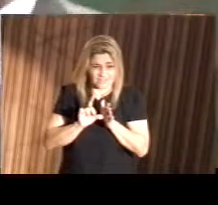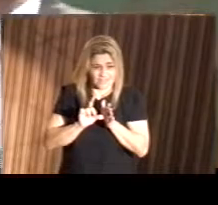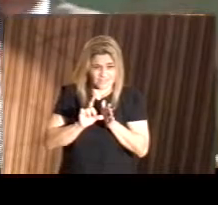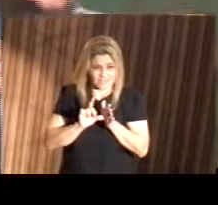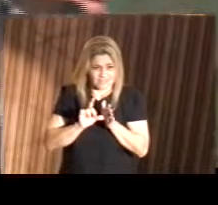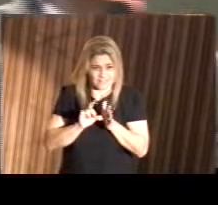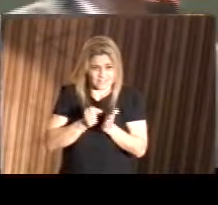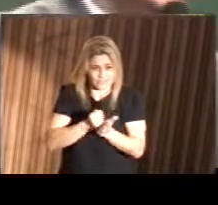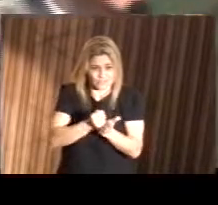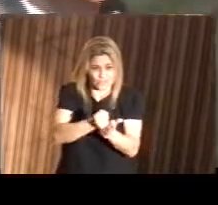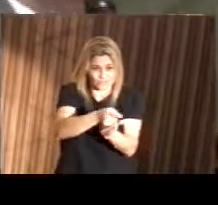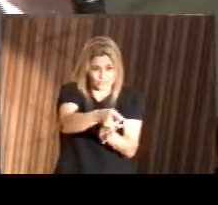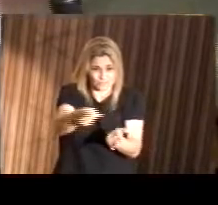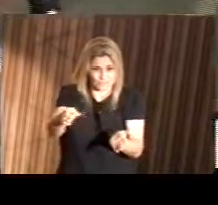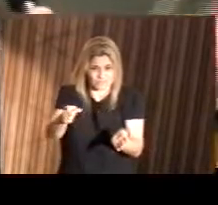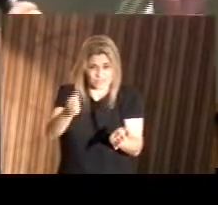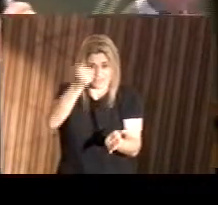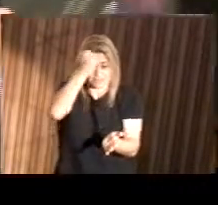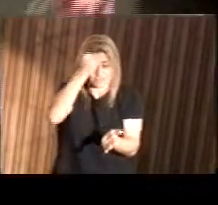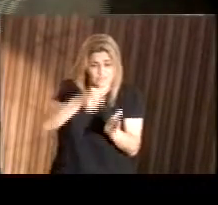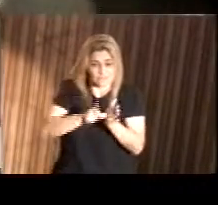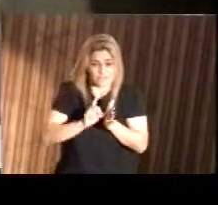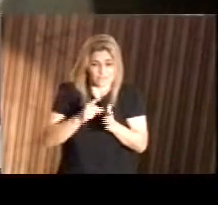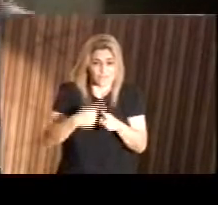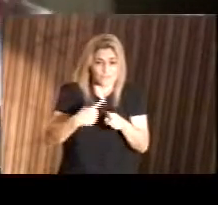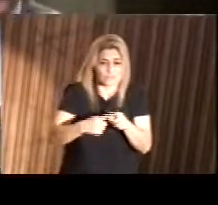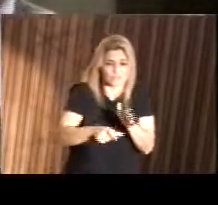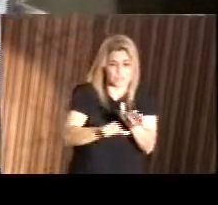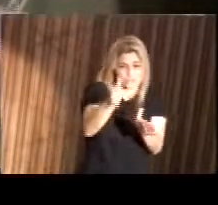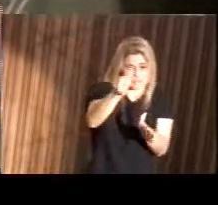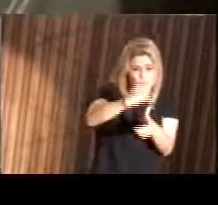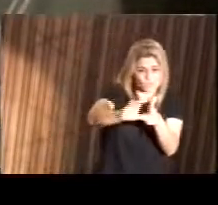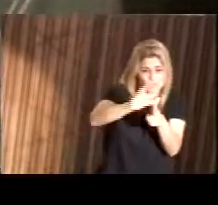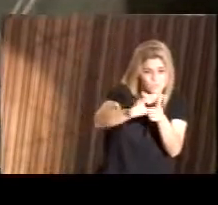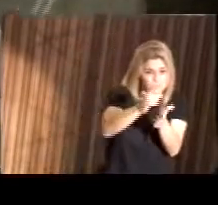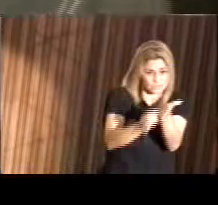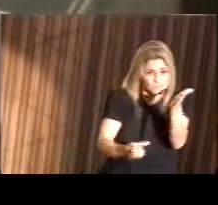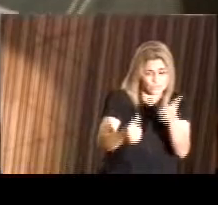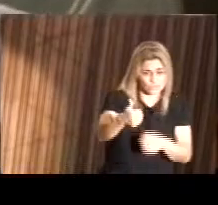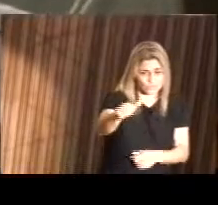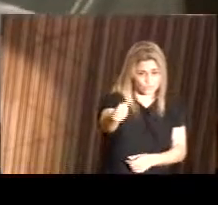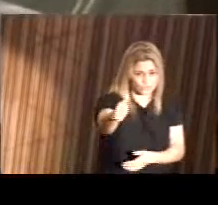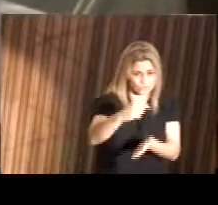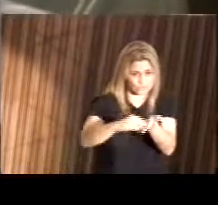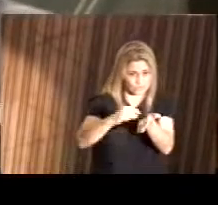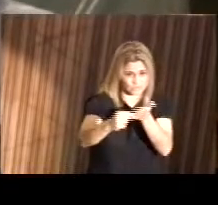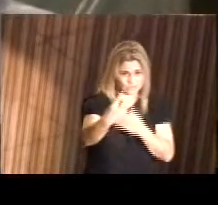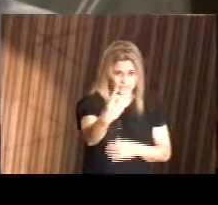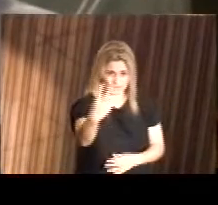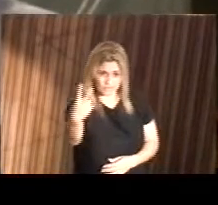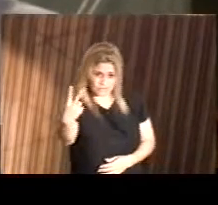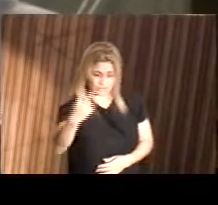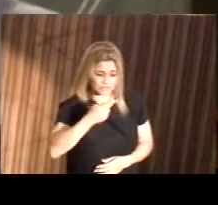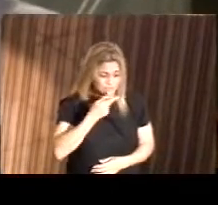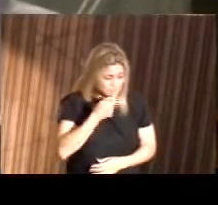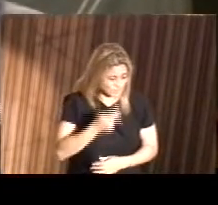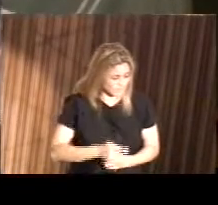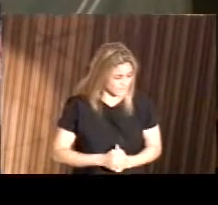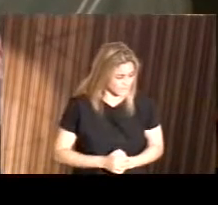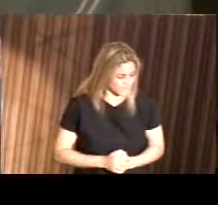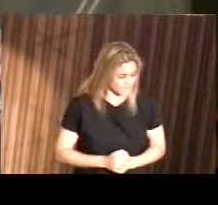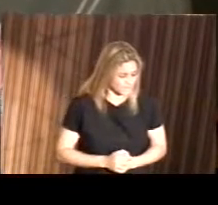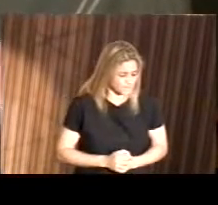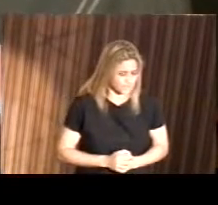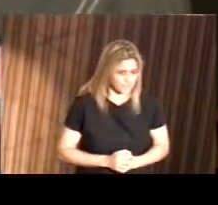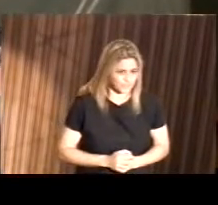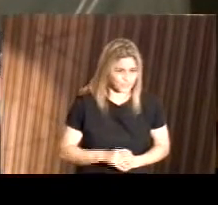esse mundo. E é isso que diz a Bíblia em 1 Coríntios, capítulo 11, verso 32. E é muito interessante que esse texto está